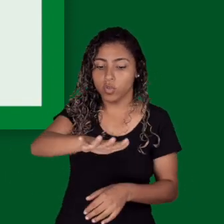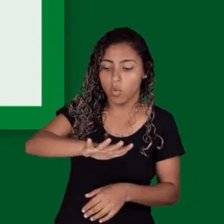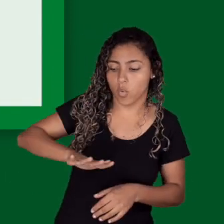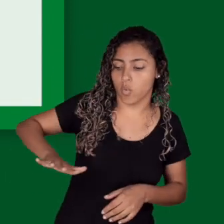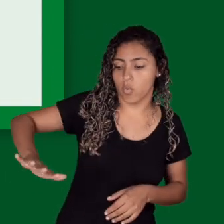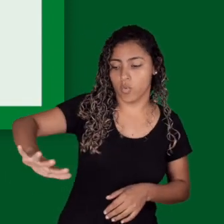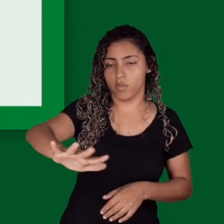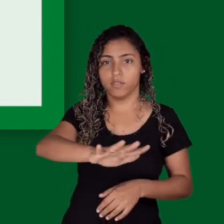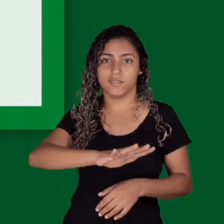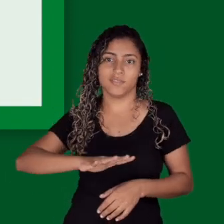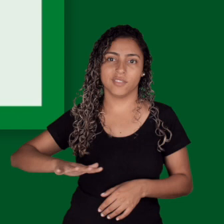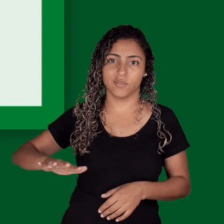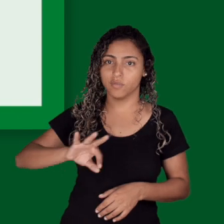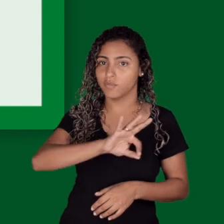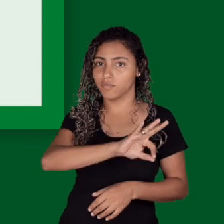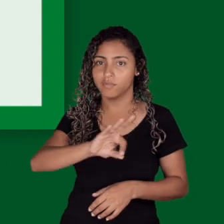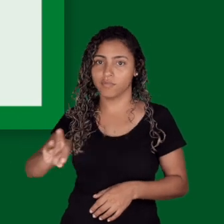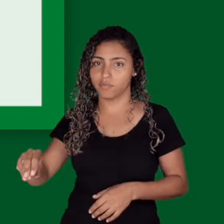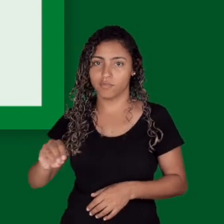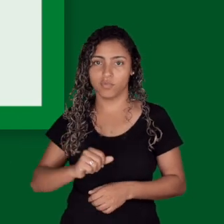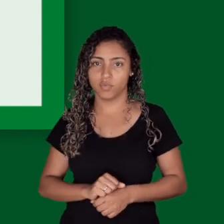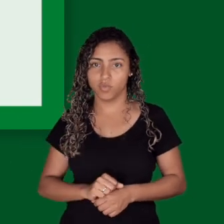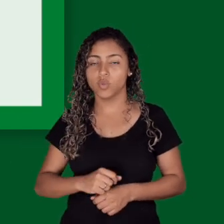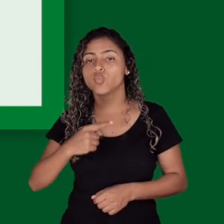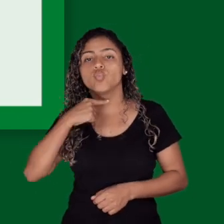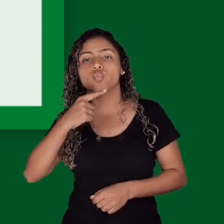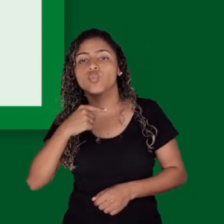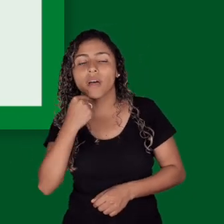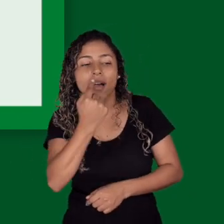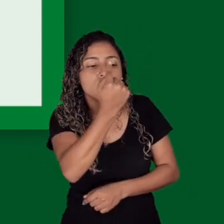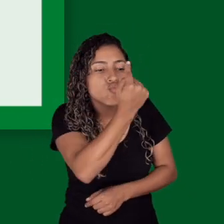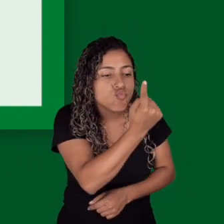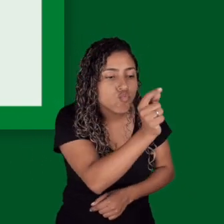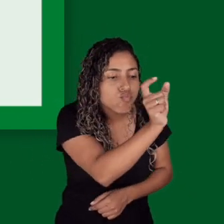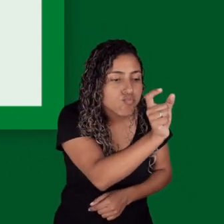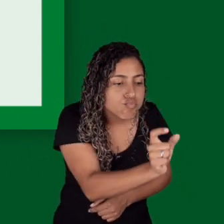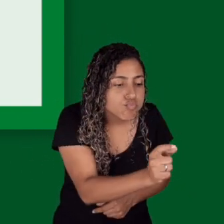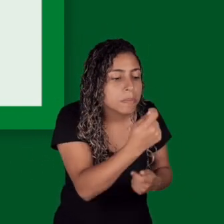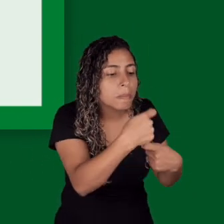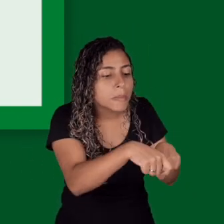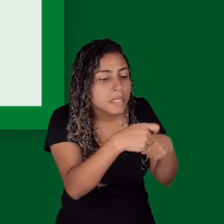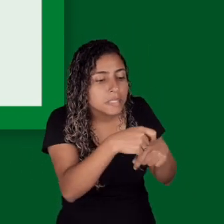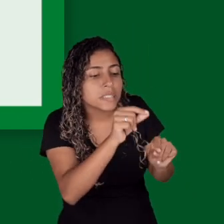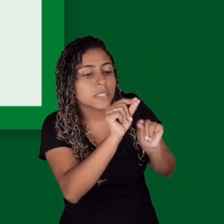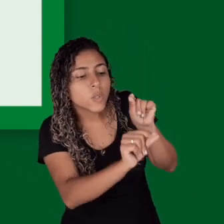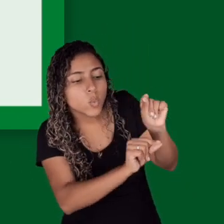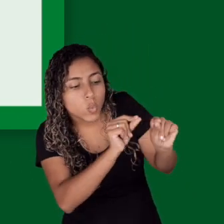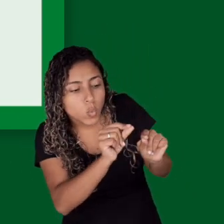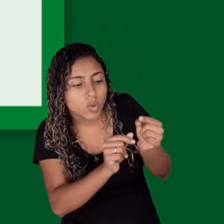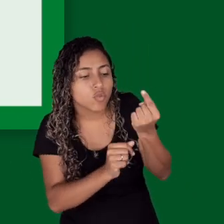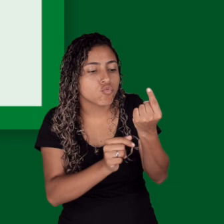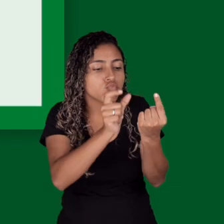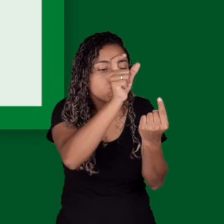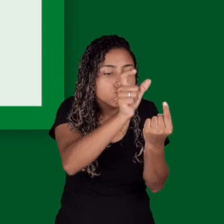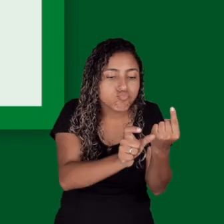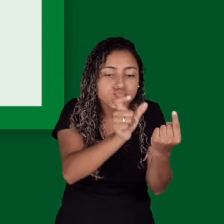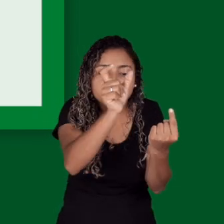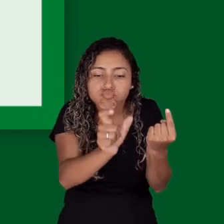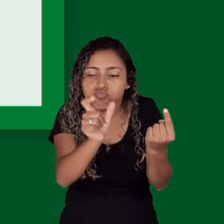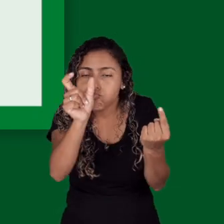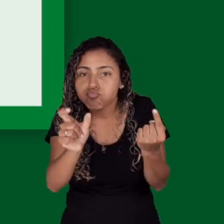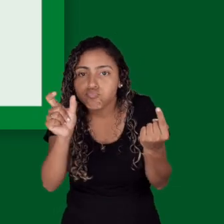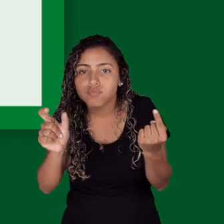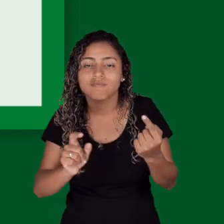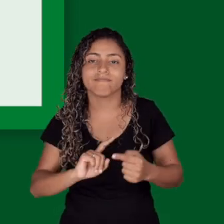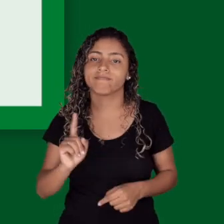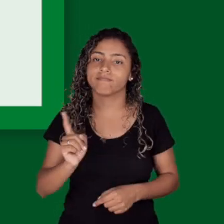coletividade. Então, a gente não consegue especificar por aluno qual seria o manejo que ele teria que ter em relação à diabetes dele. A